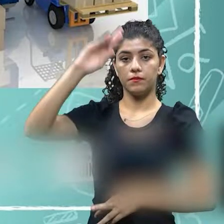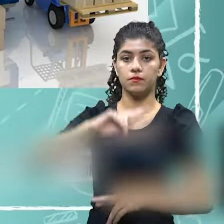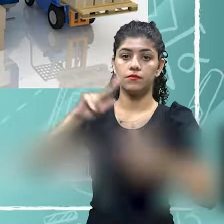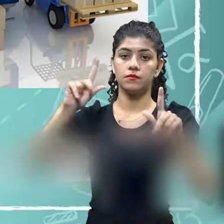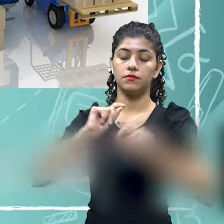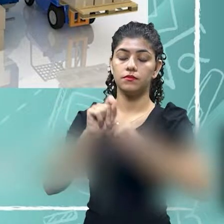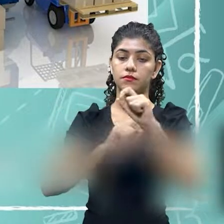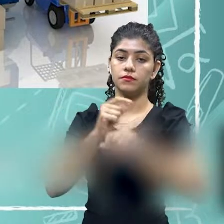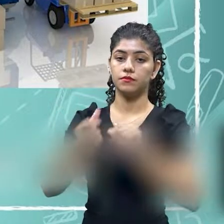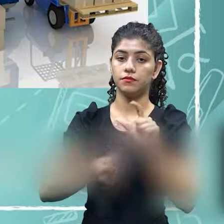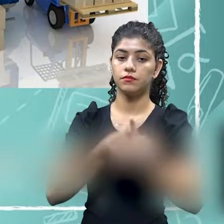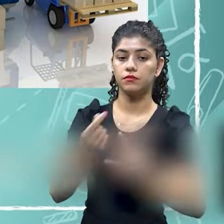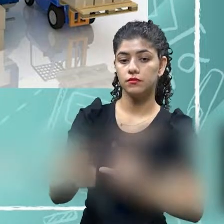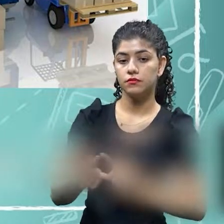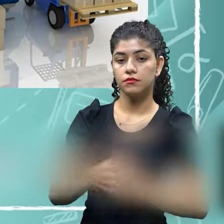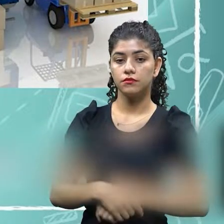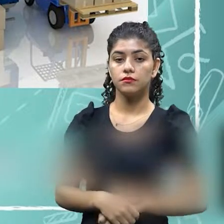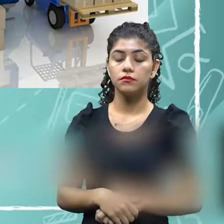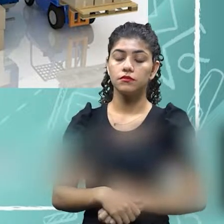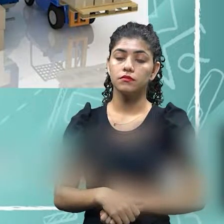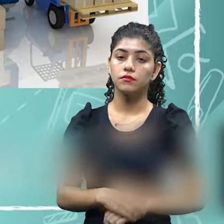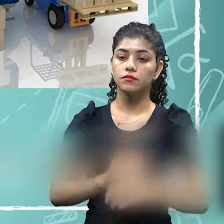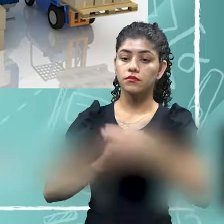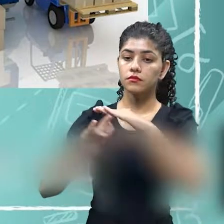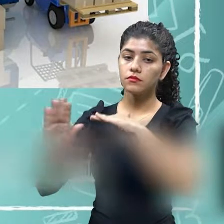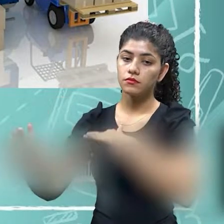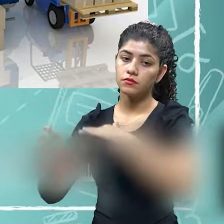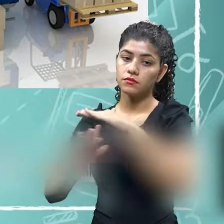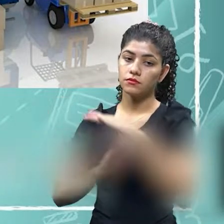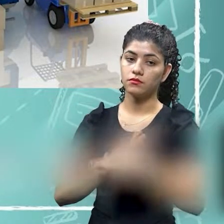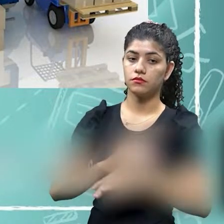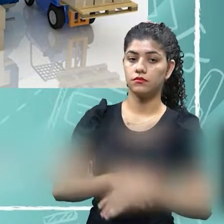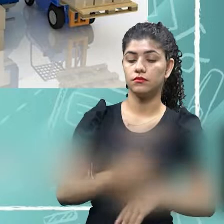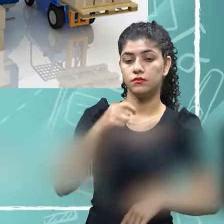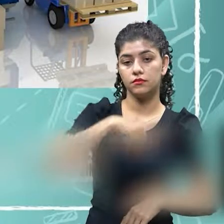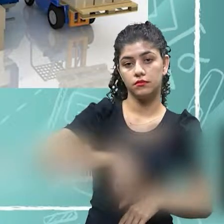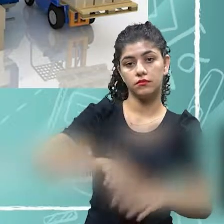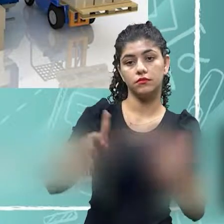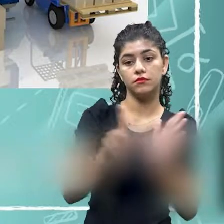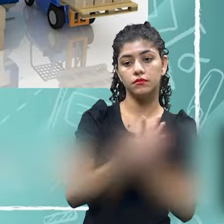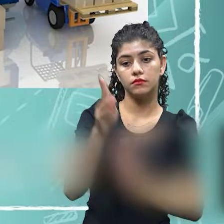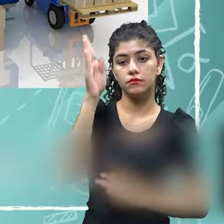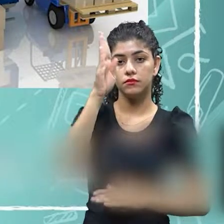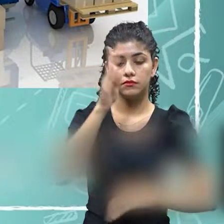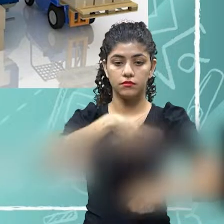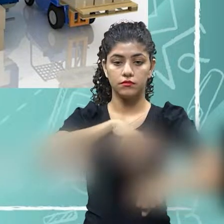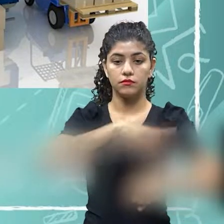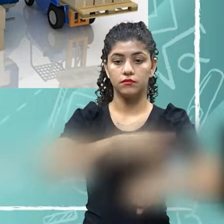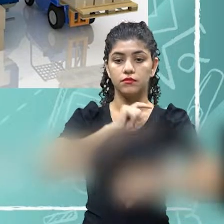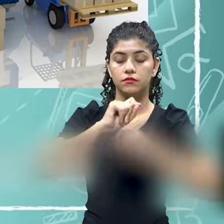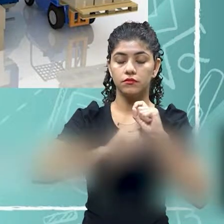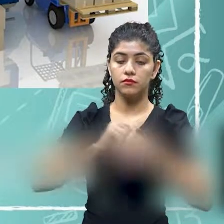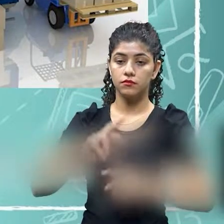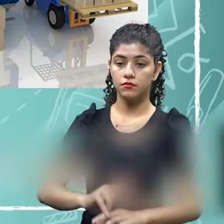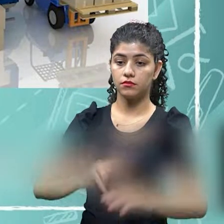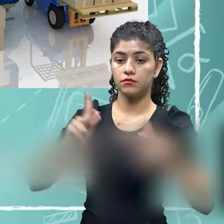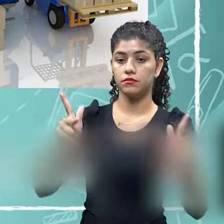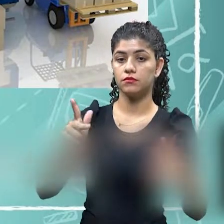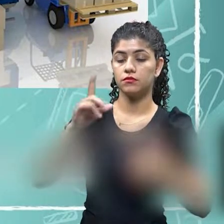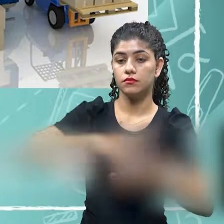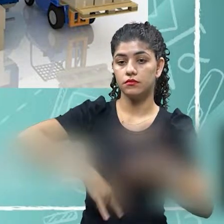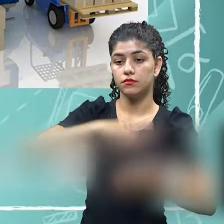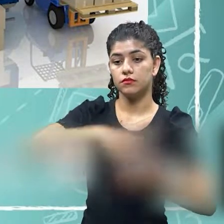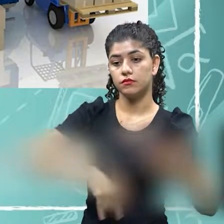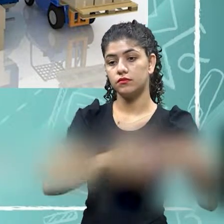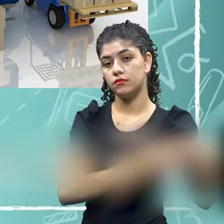as principais diferenças entre a logística internacional e a logística nacional estão relacionadas à diferença nos documentos